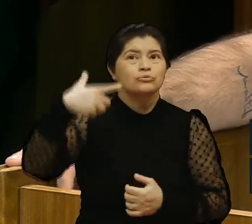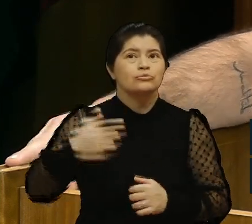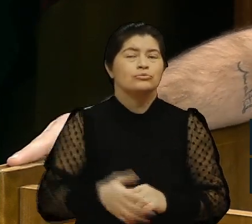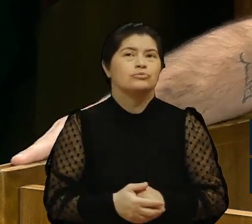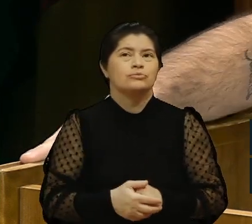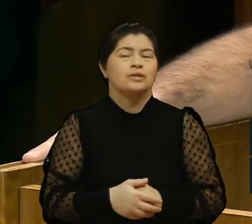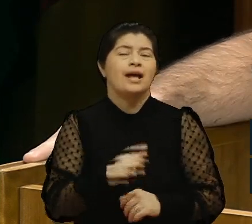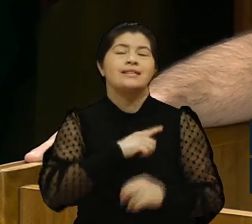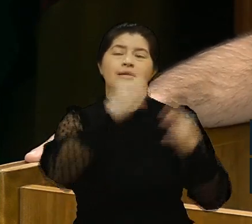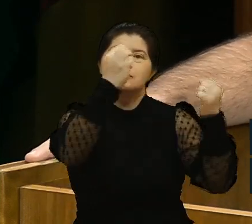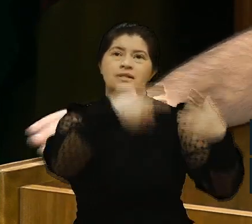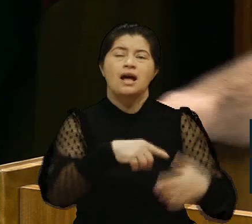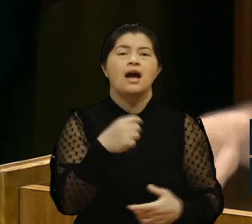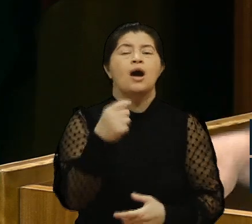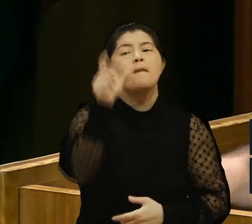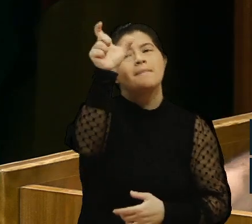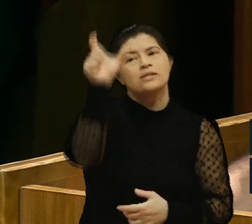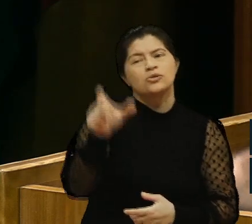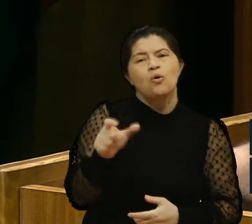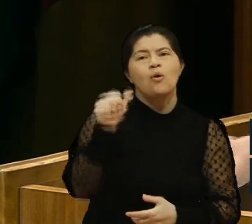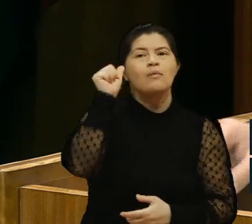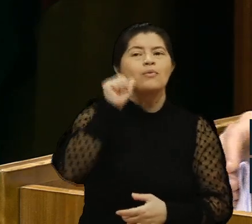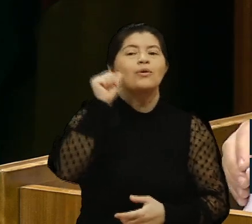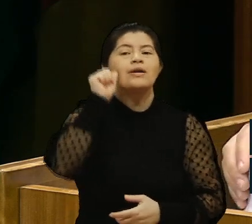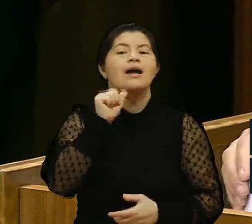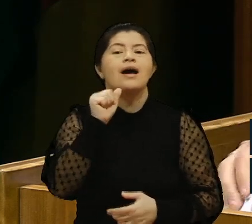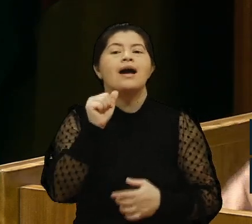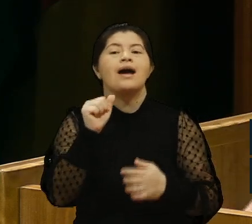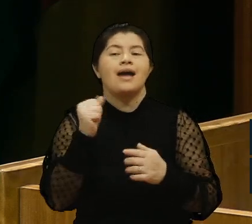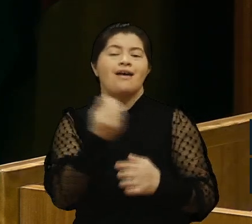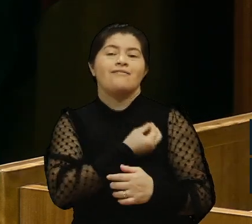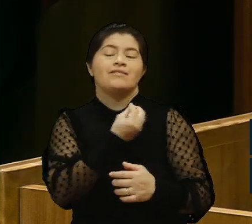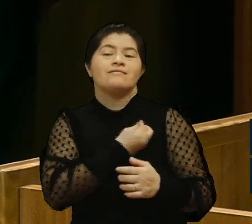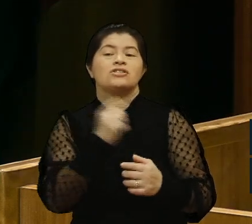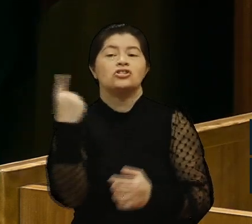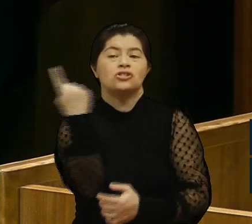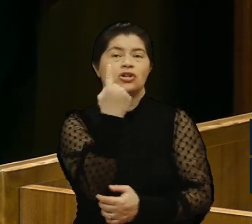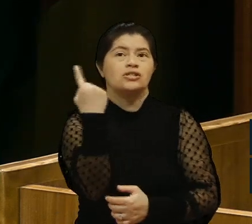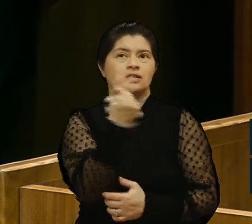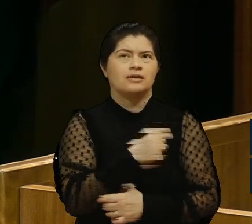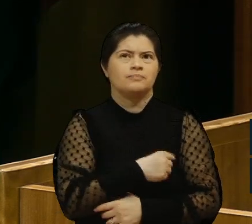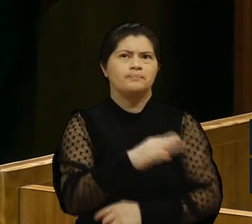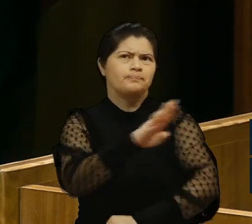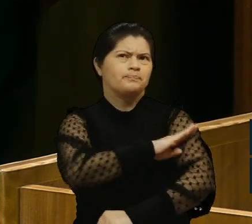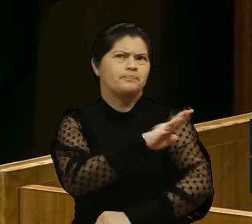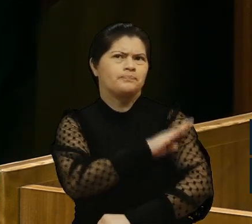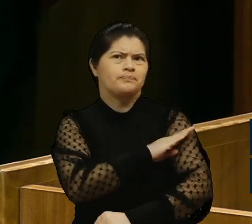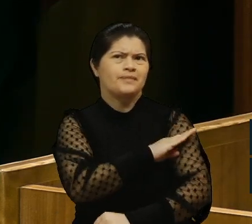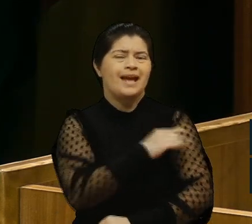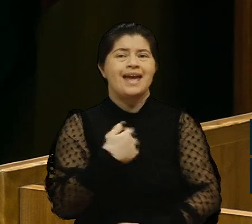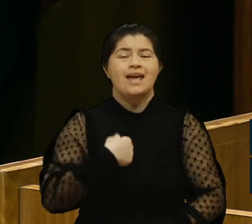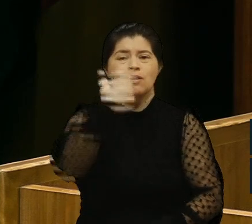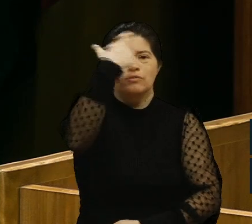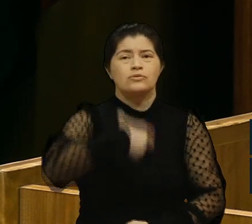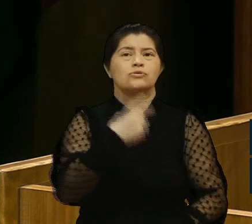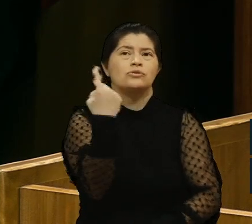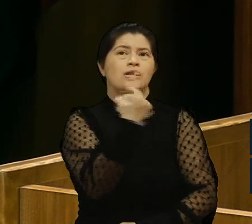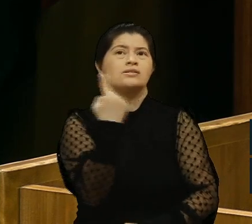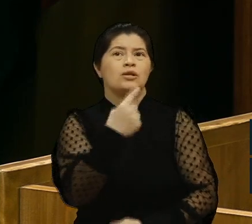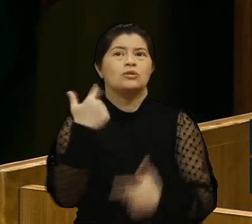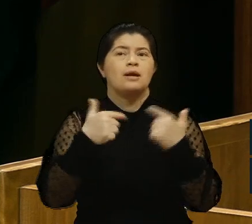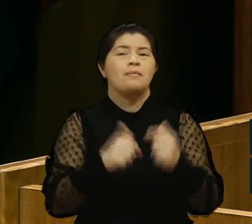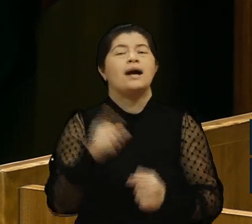uma moça que mora sozinha e ela disse o seguinte, abre aspas, Capitão Ramon, eu moro sozinha, trabalho o dia